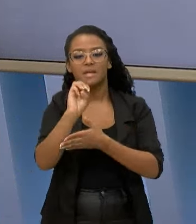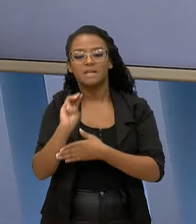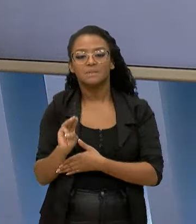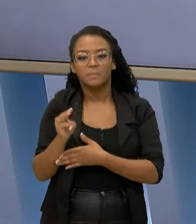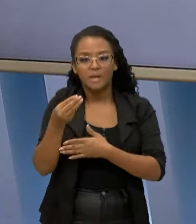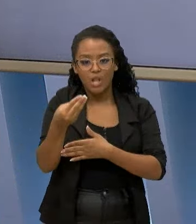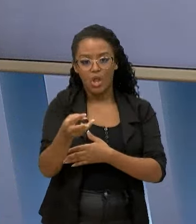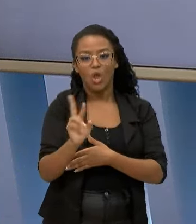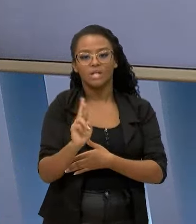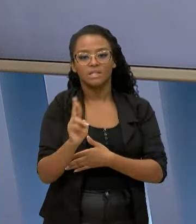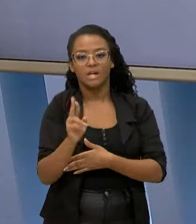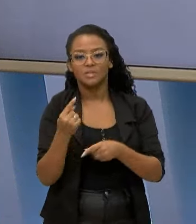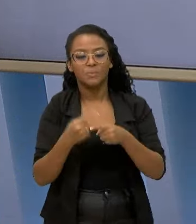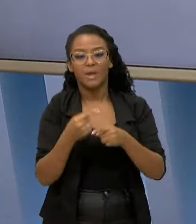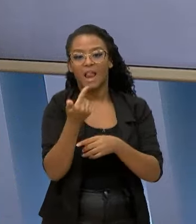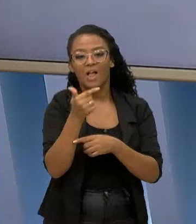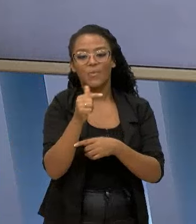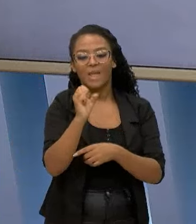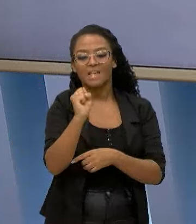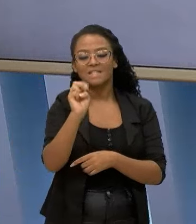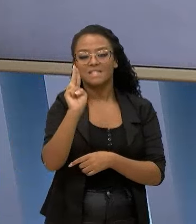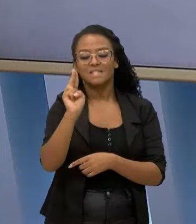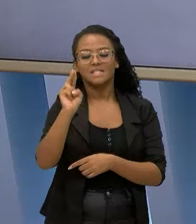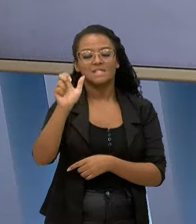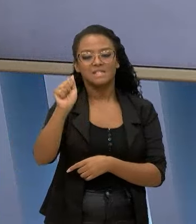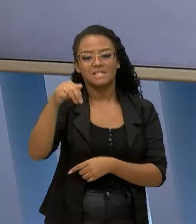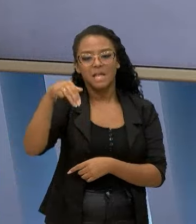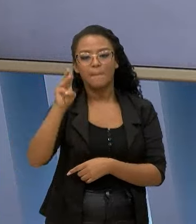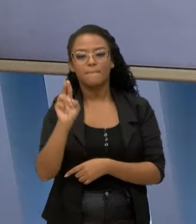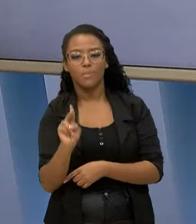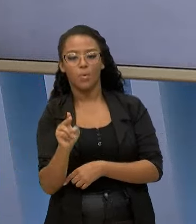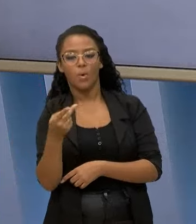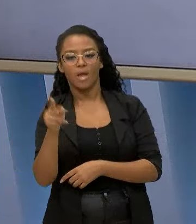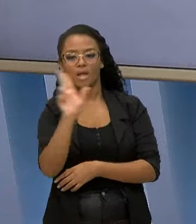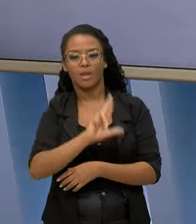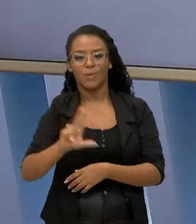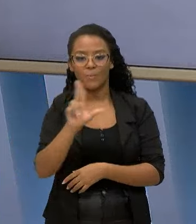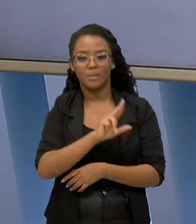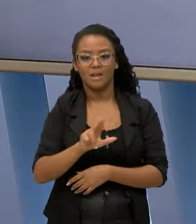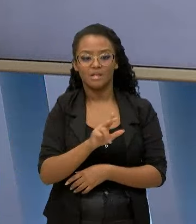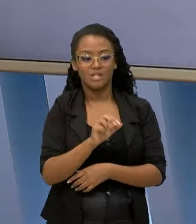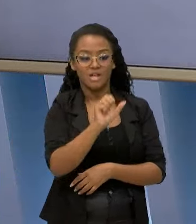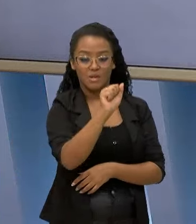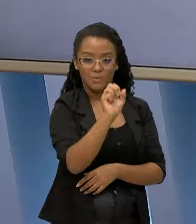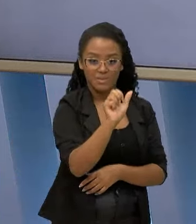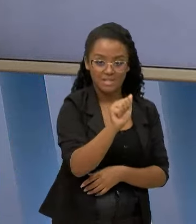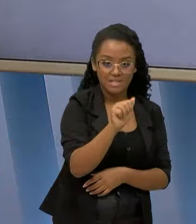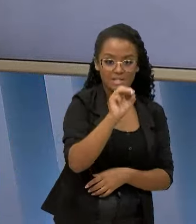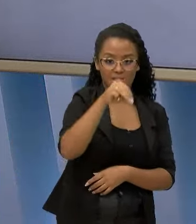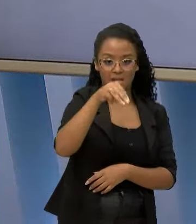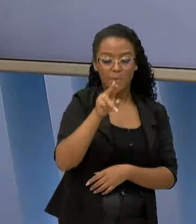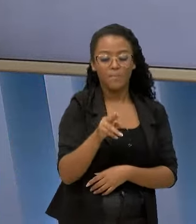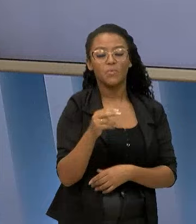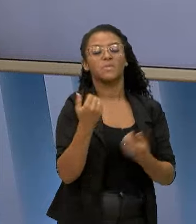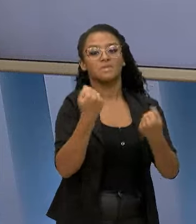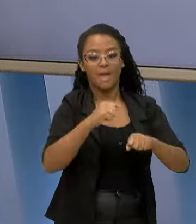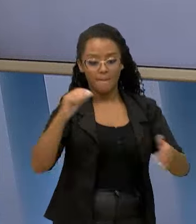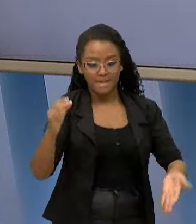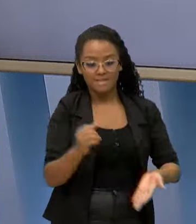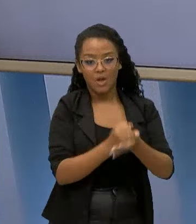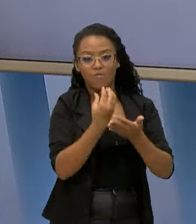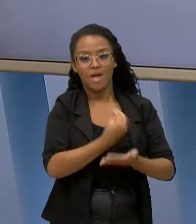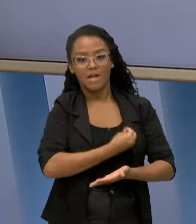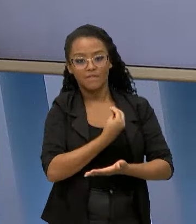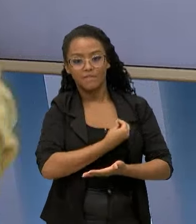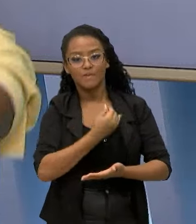por não ter o SAMU na cidade de Uberlândia. E o SAMU pode salvar vidas, como no caso desse jovem lá